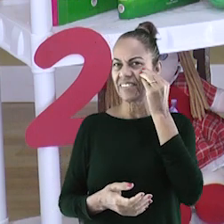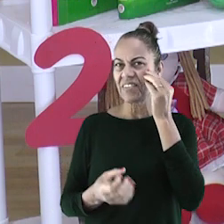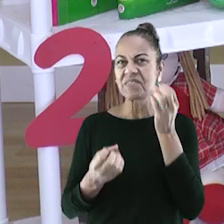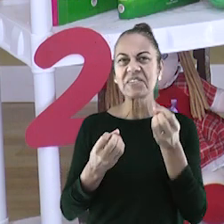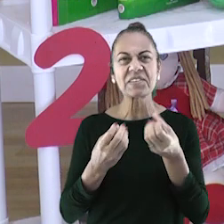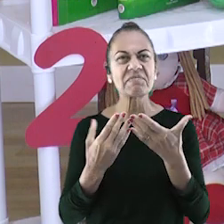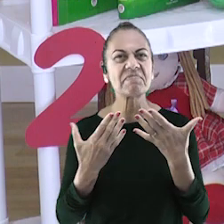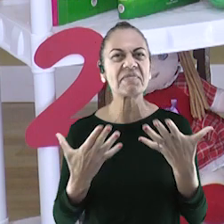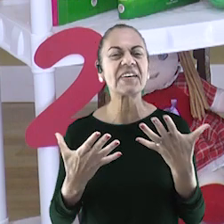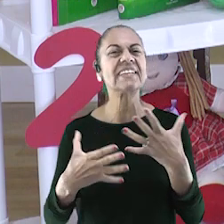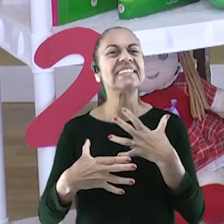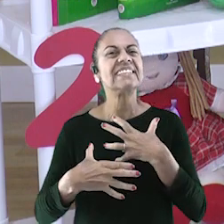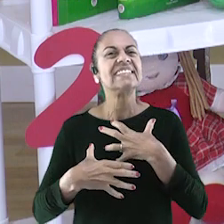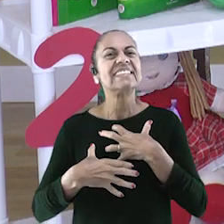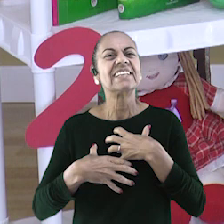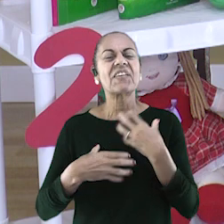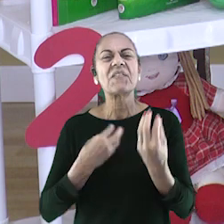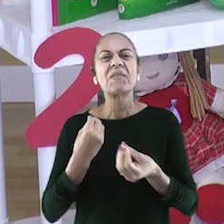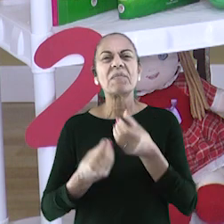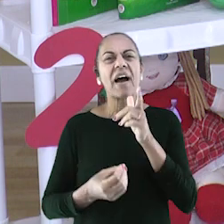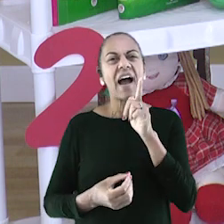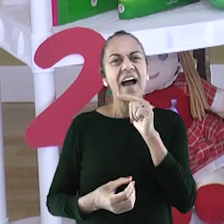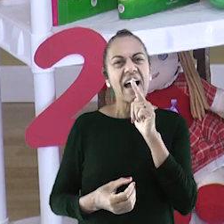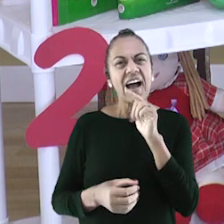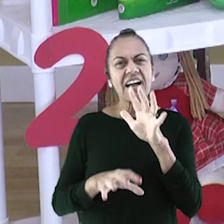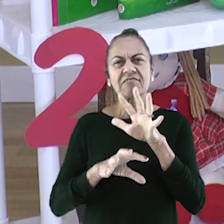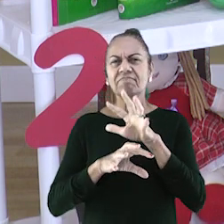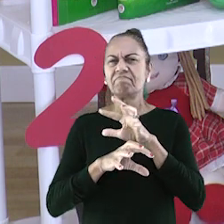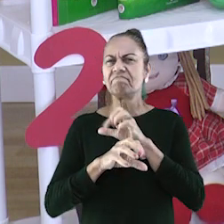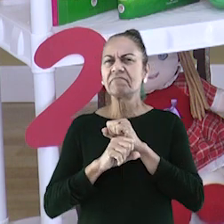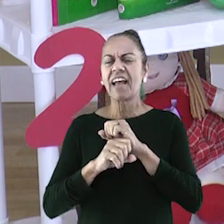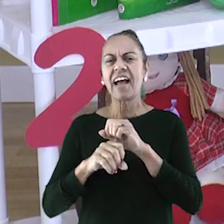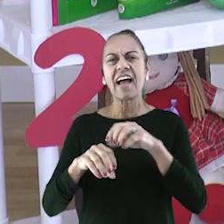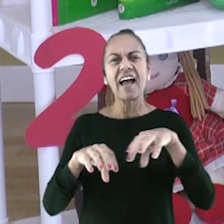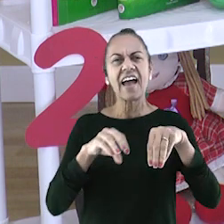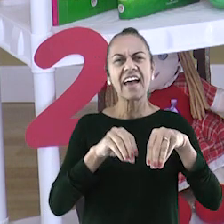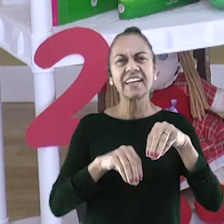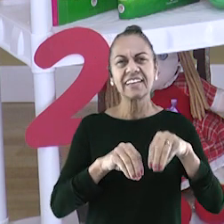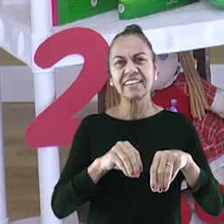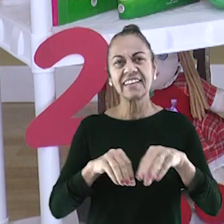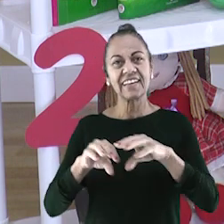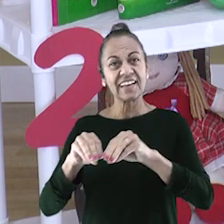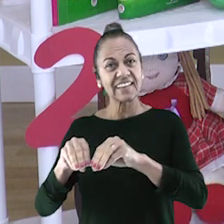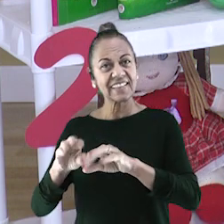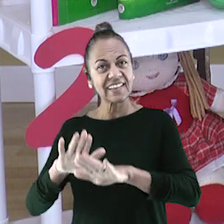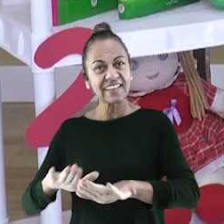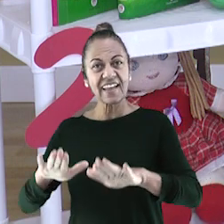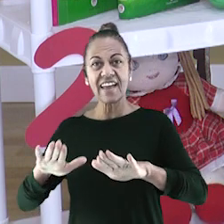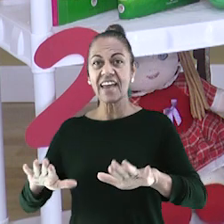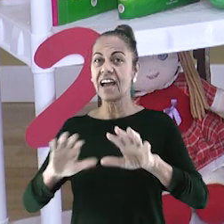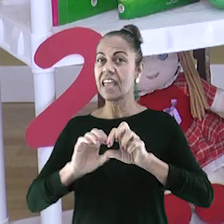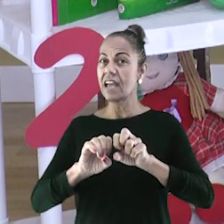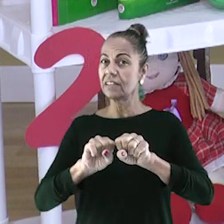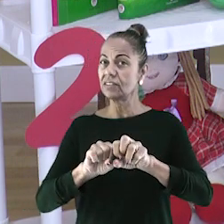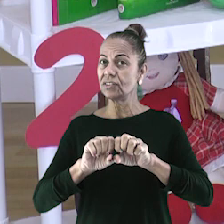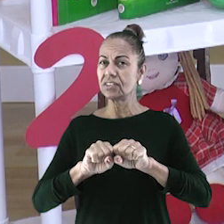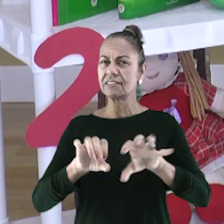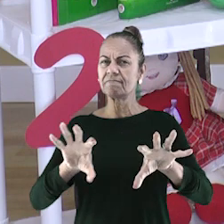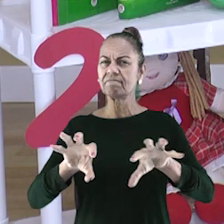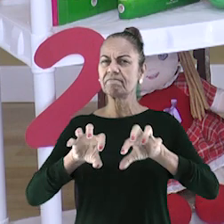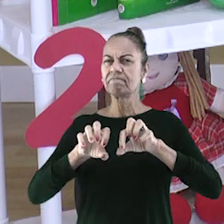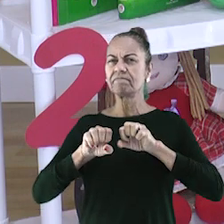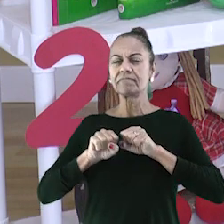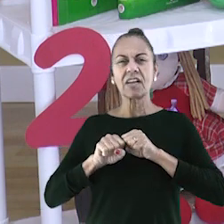Hoje tivemos um momento de muitos experimentos. Foi muito bom experimentarmos e sentirmos a textura da água, da areia,